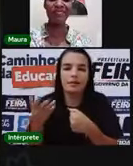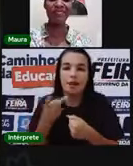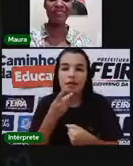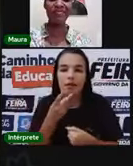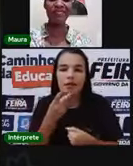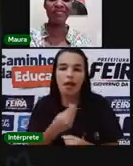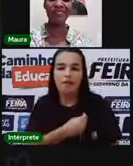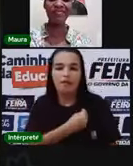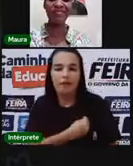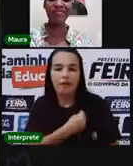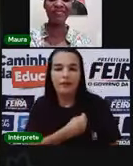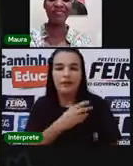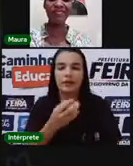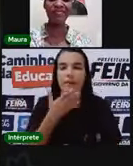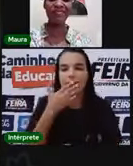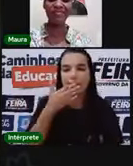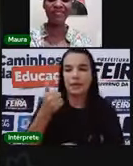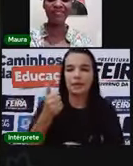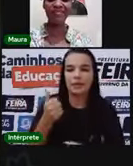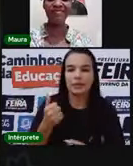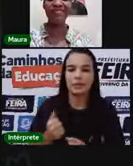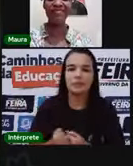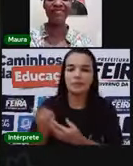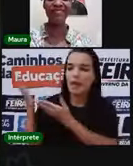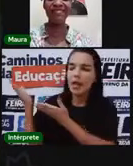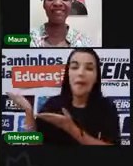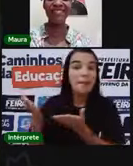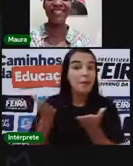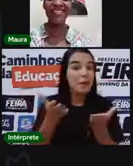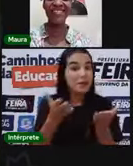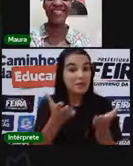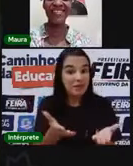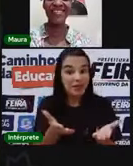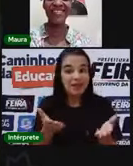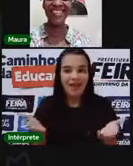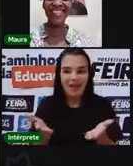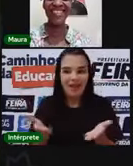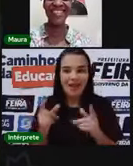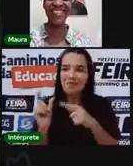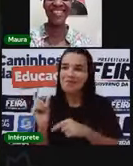da vida. Saudações, querida. Seja bem-vinda. A palavra é toda sua.